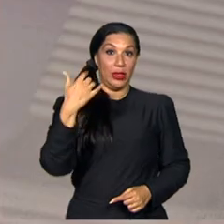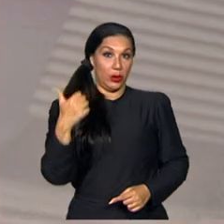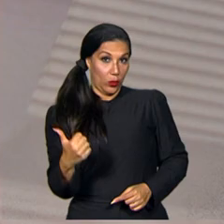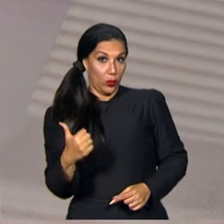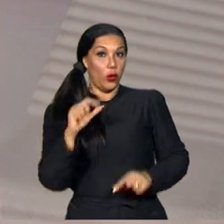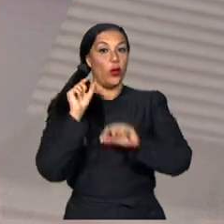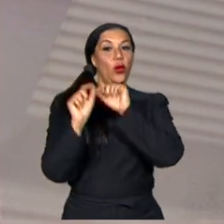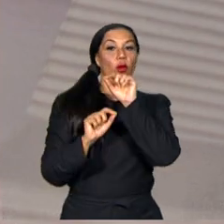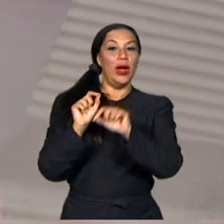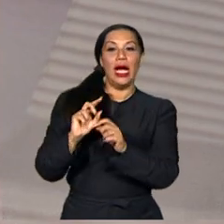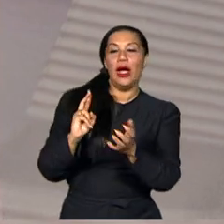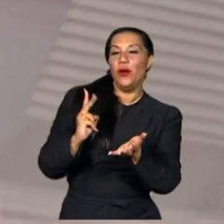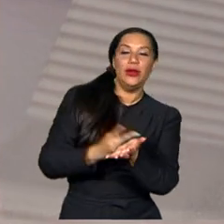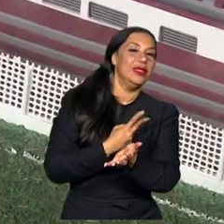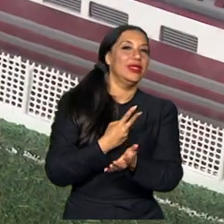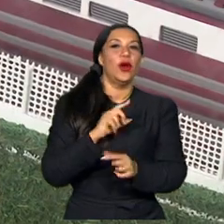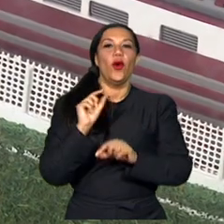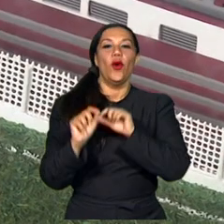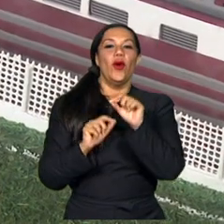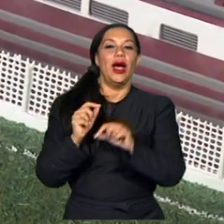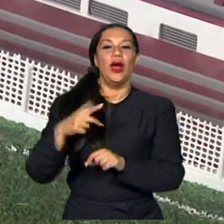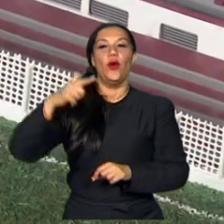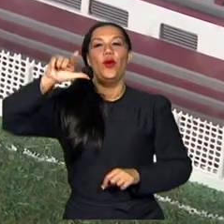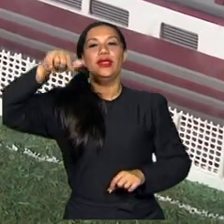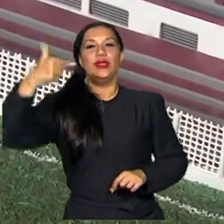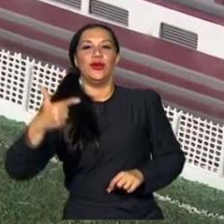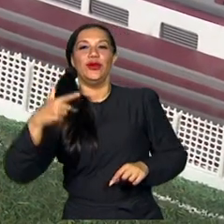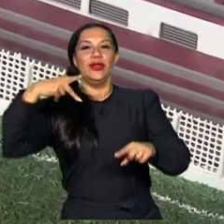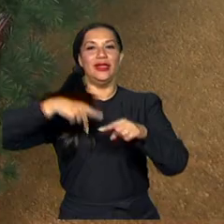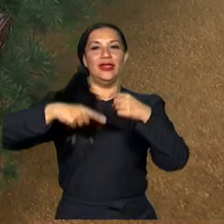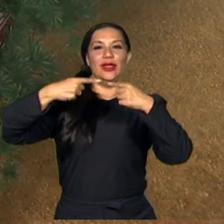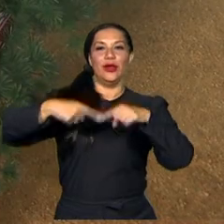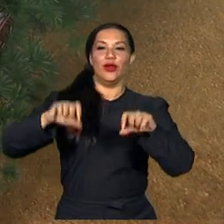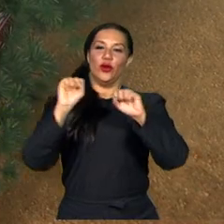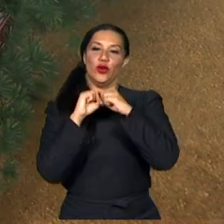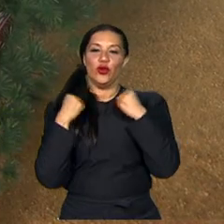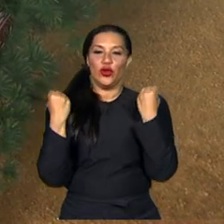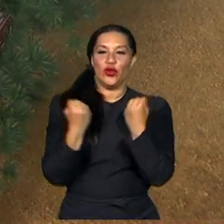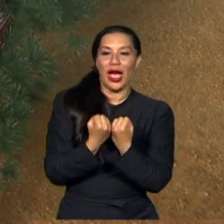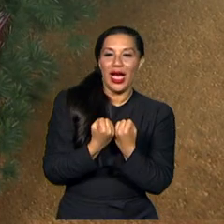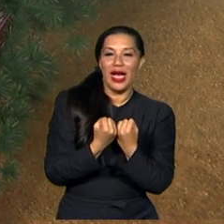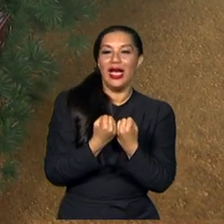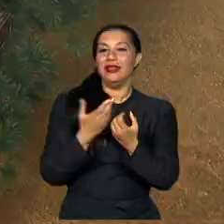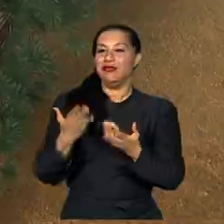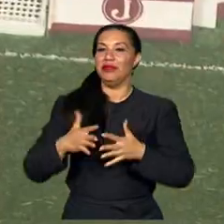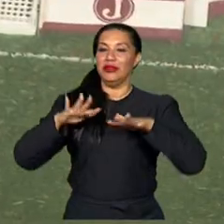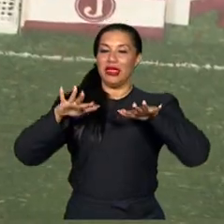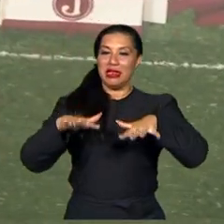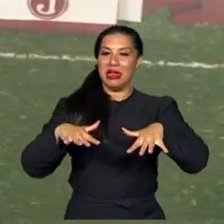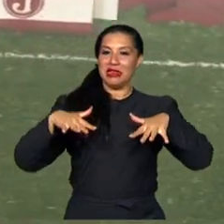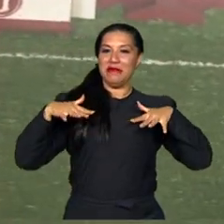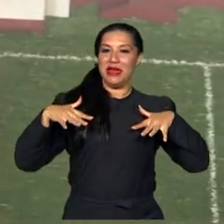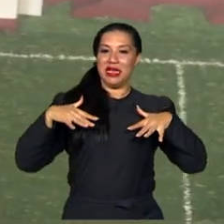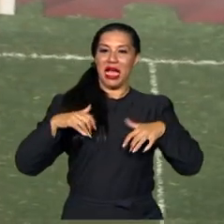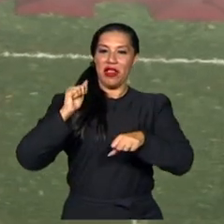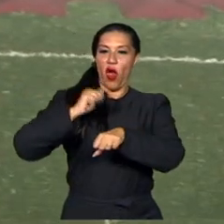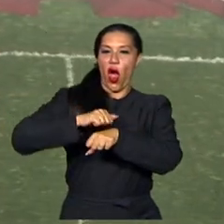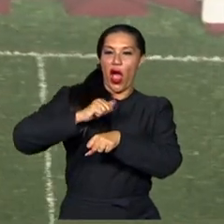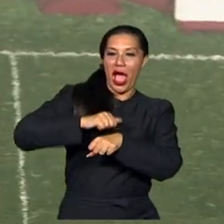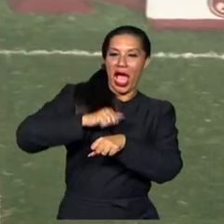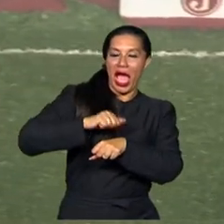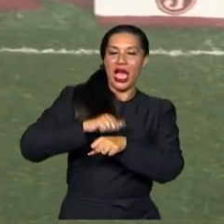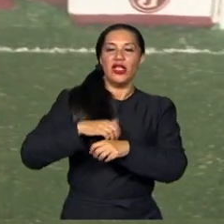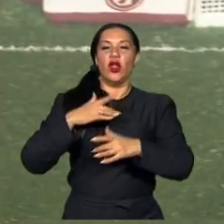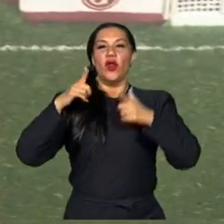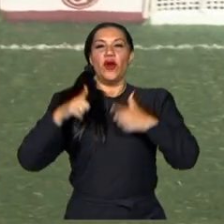1941, aconteceu uma segunda inauguração do Estádio Juventino, já com arquibancadas de concreto,